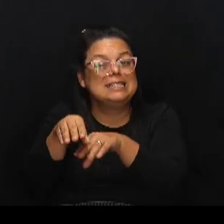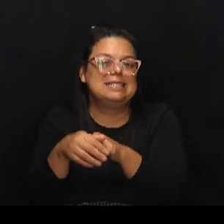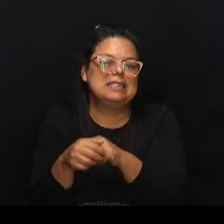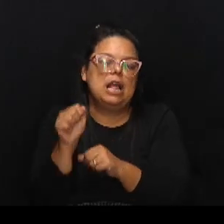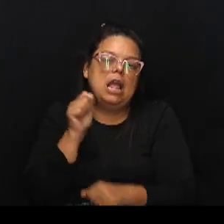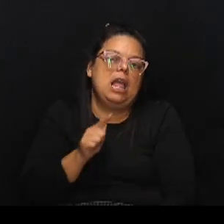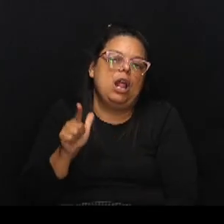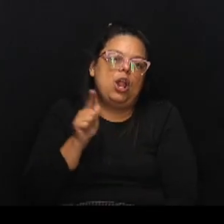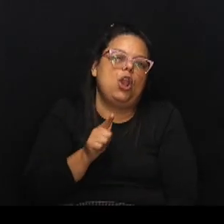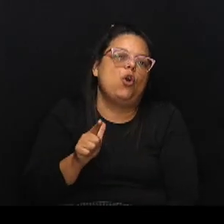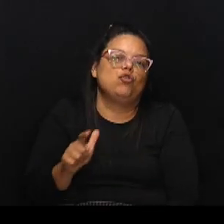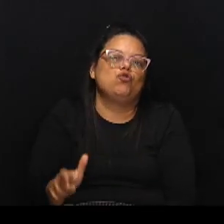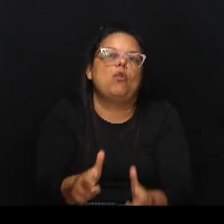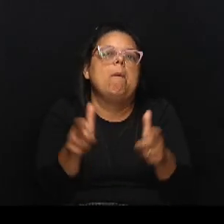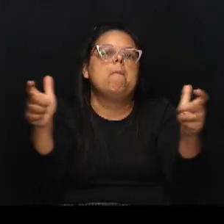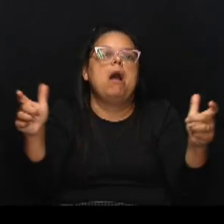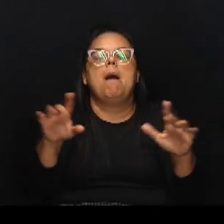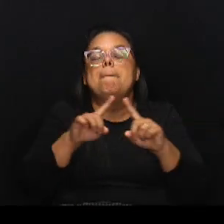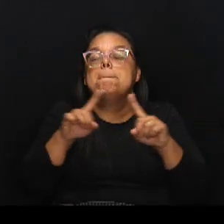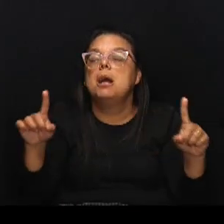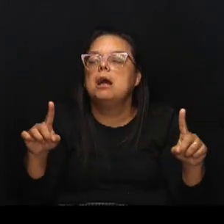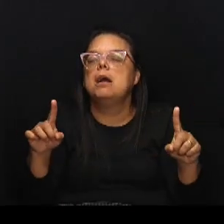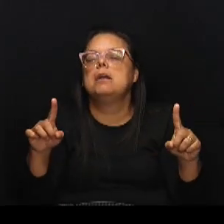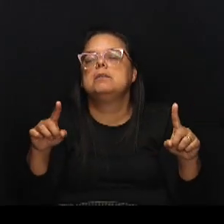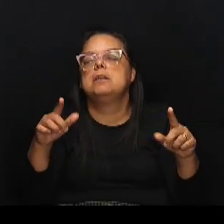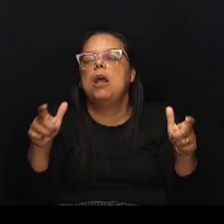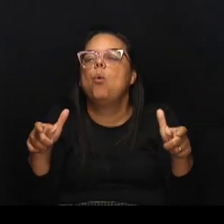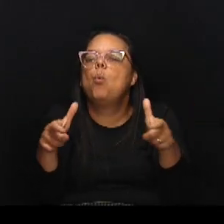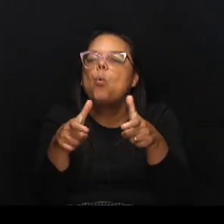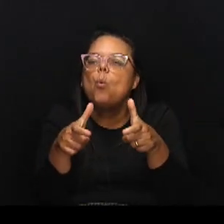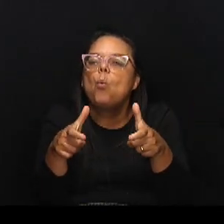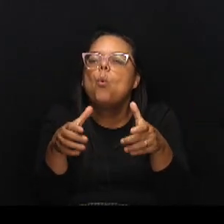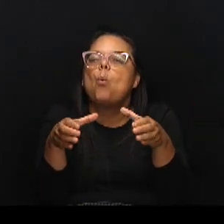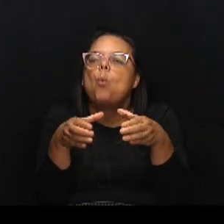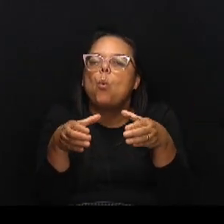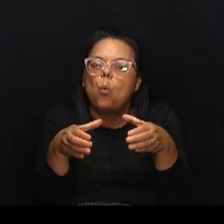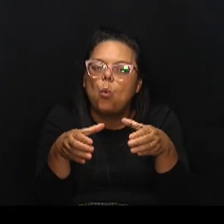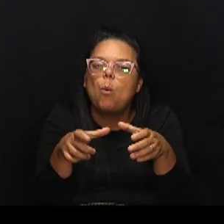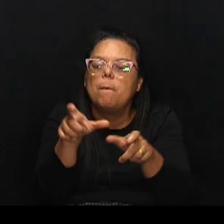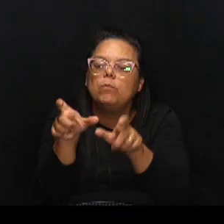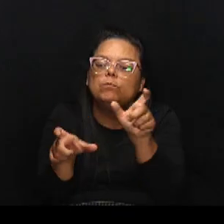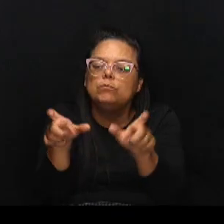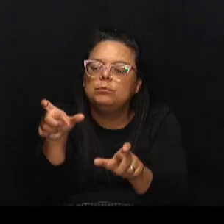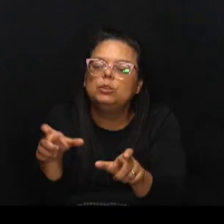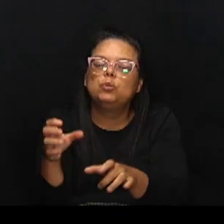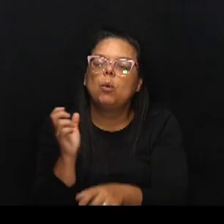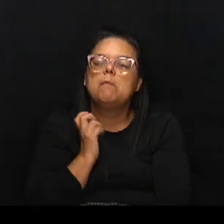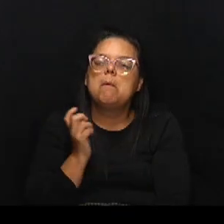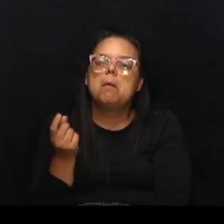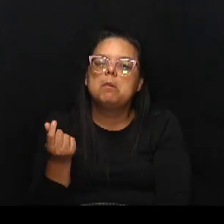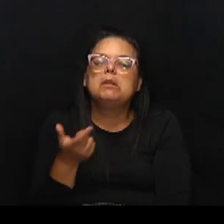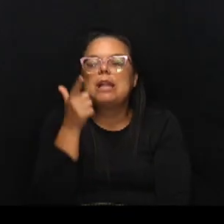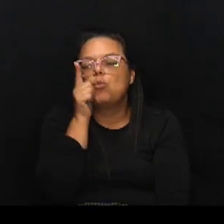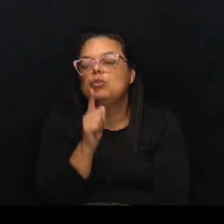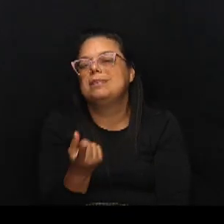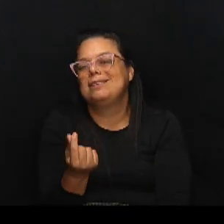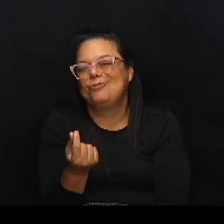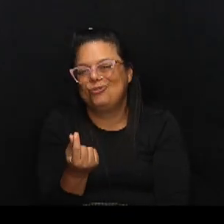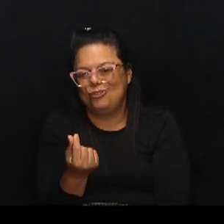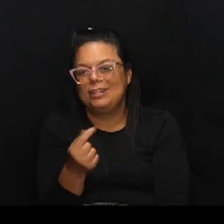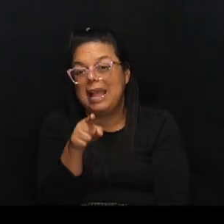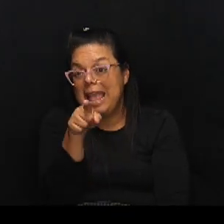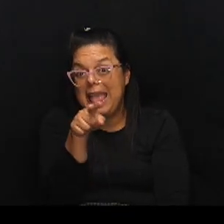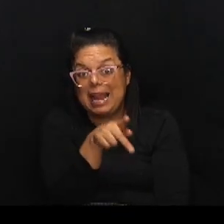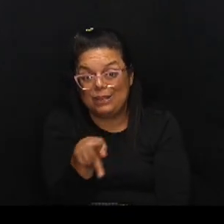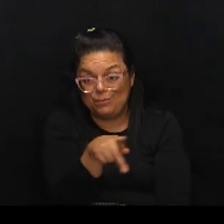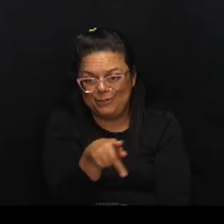uma elite, mas é a população branca, principalmente esses que estão chegando e que estão conseguindo algum dinheiro. As meninas são professoras e